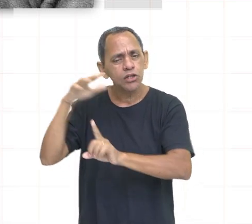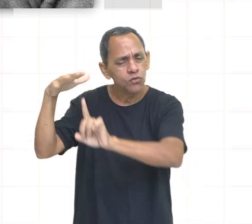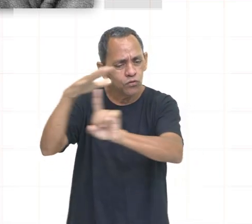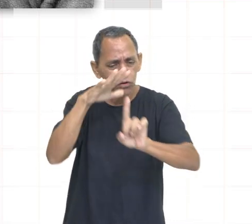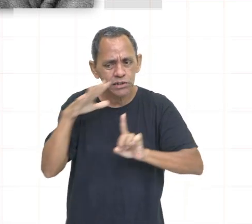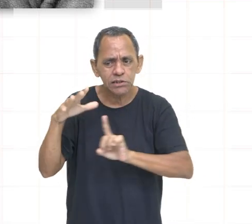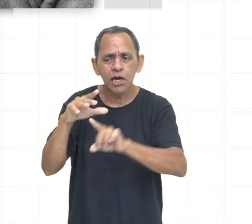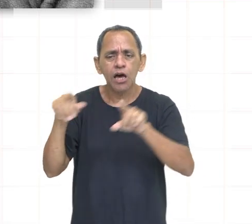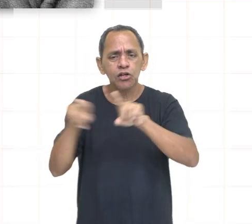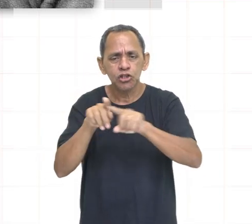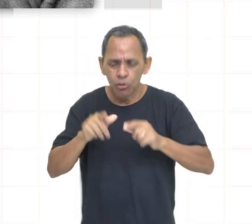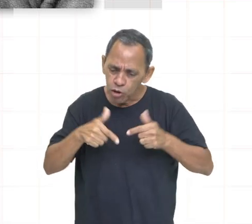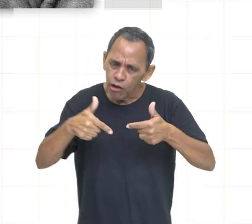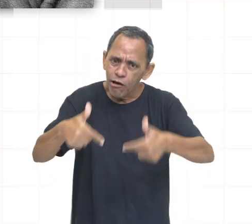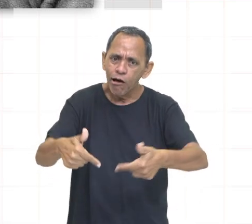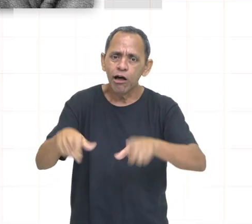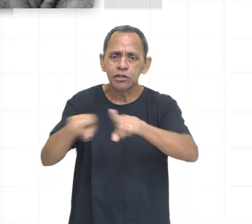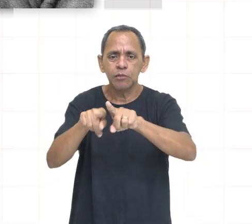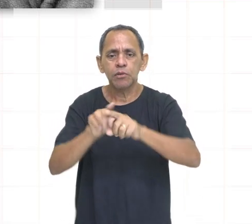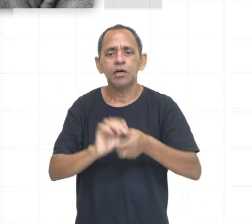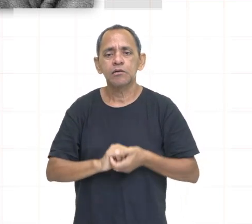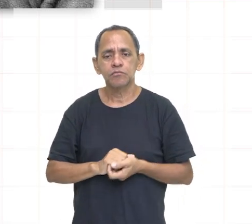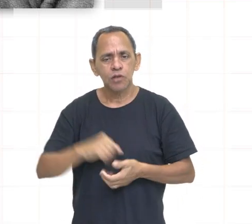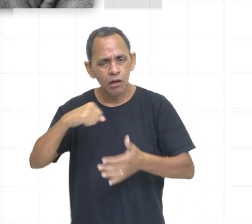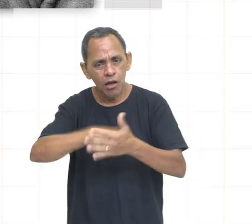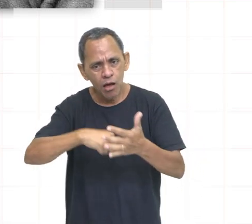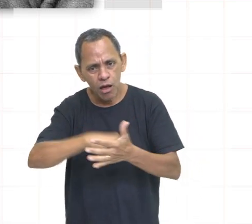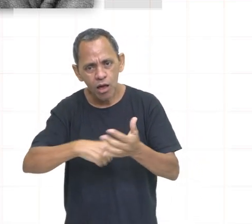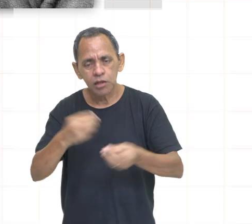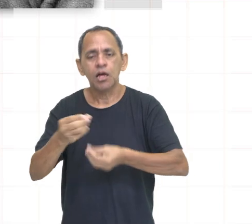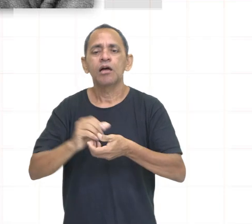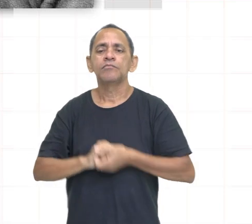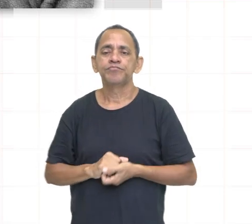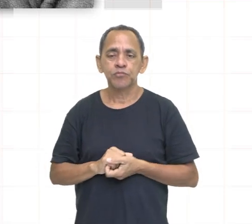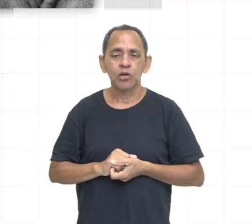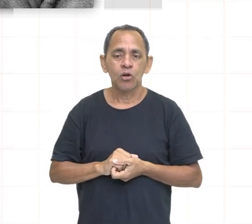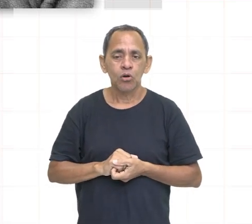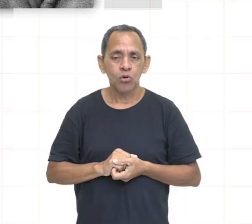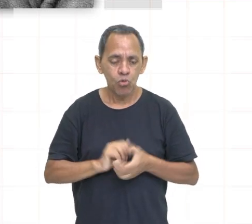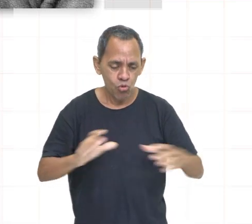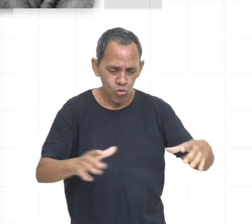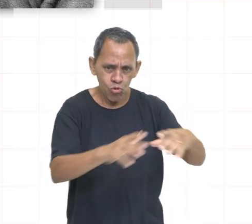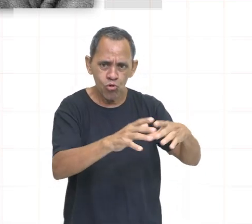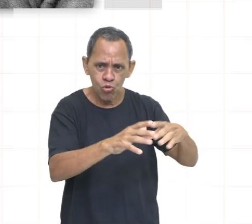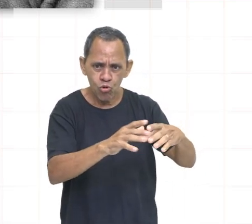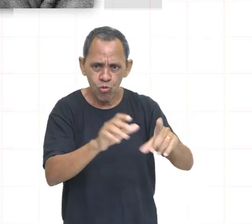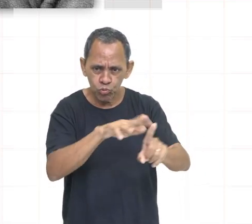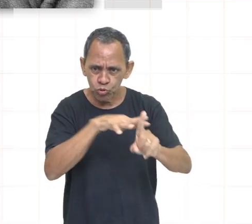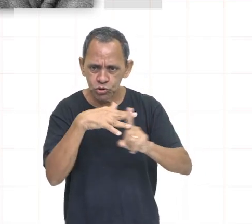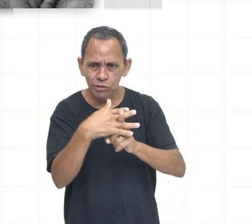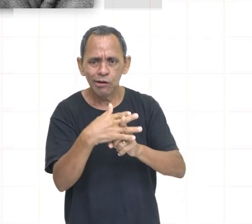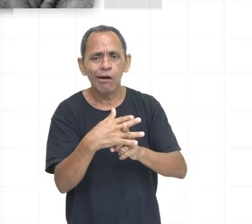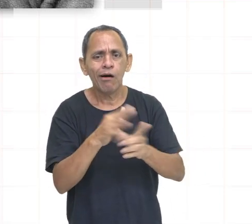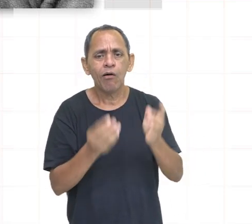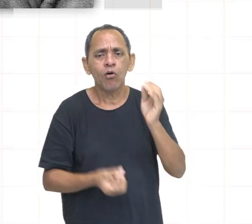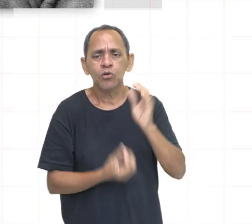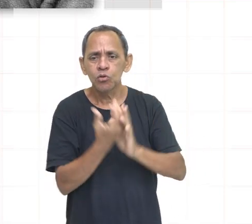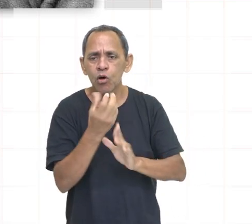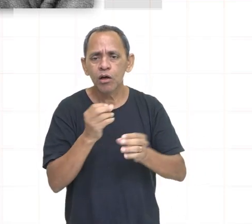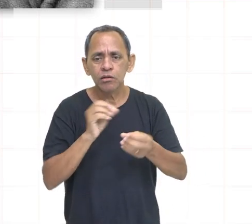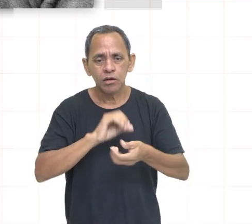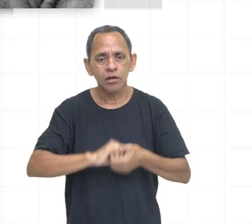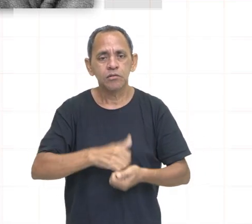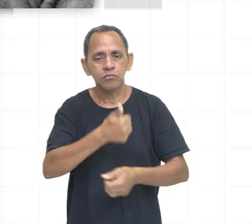terreno fértil para procriar. O Partido Operário Social Democrata Russo foi um partido político que surgiu lá em